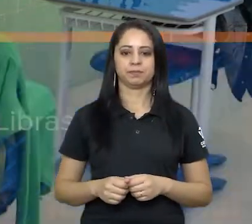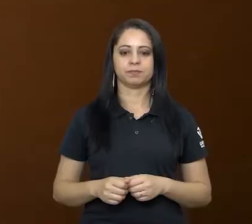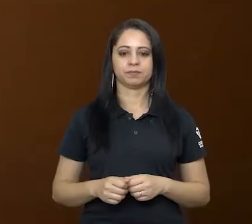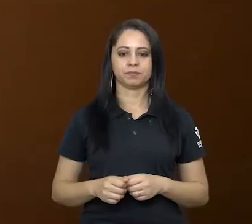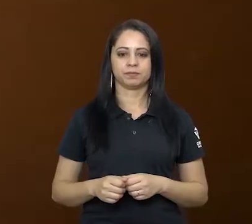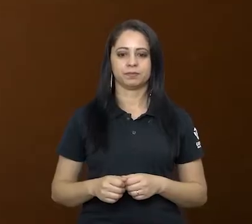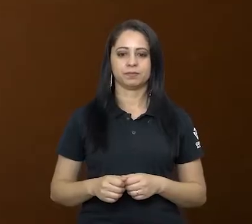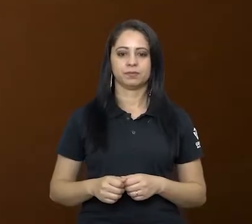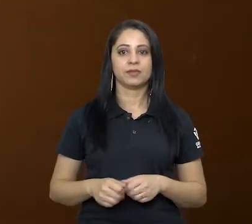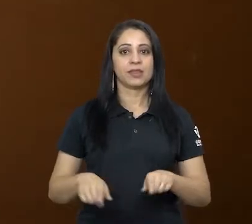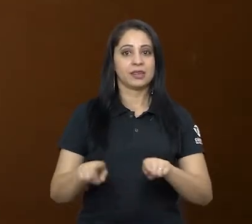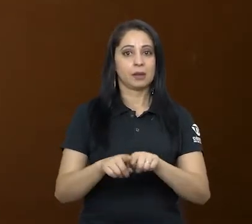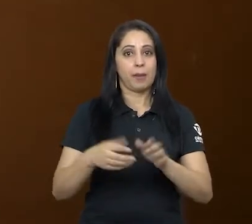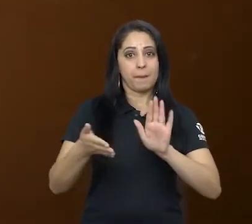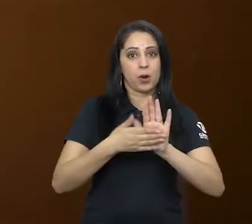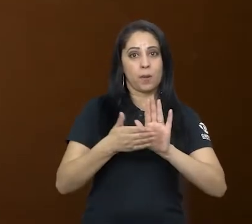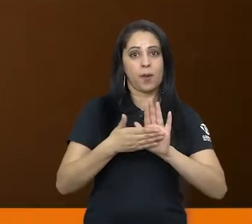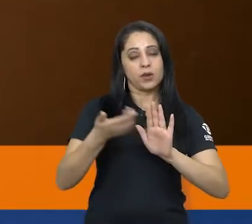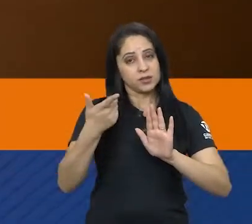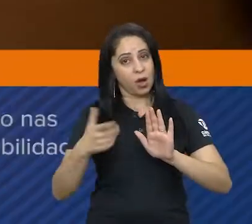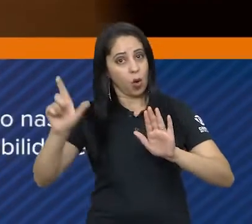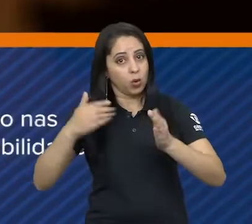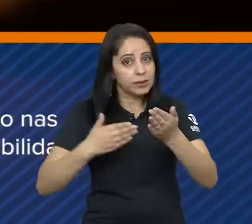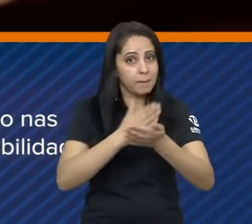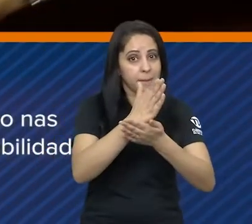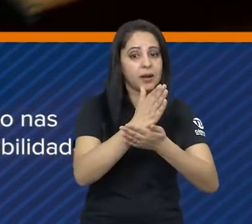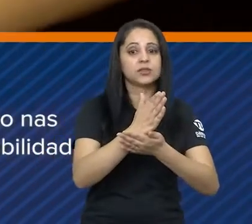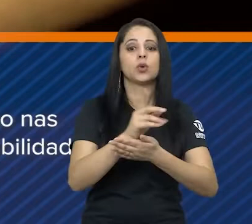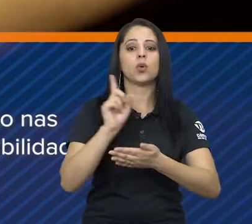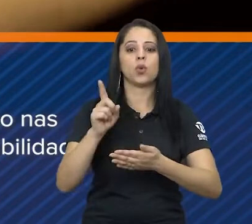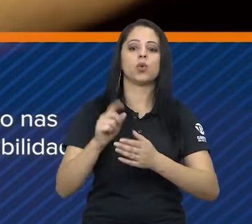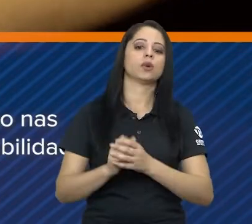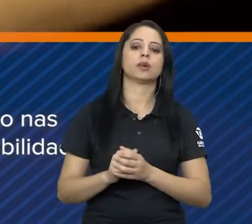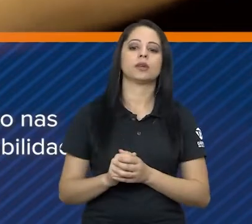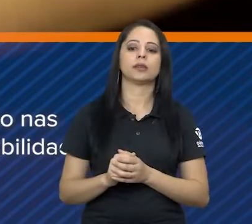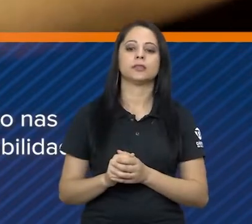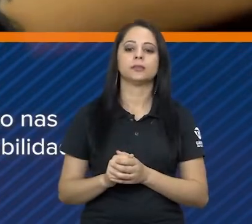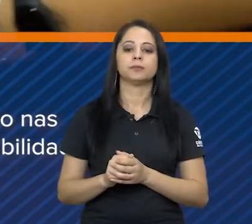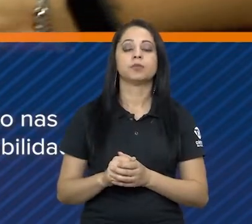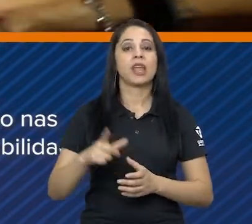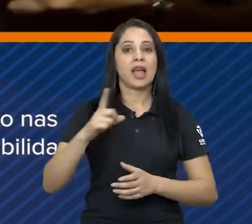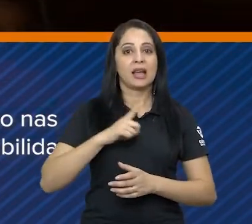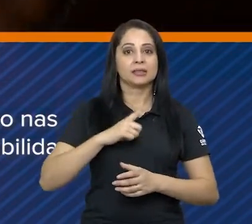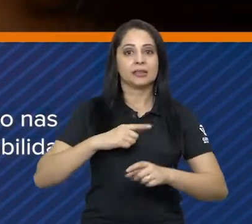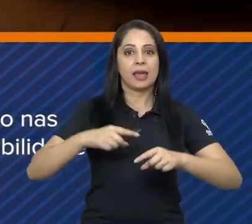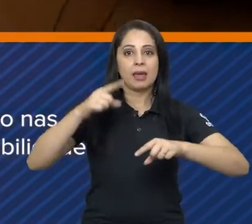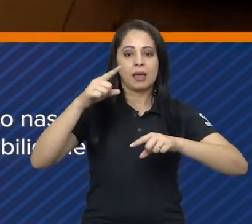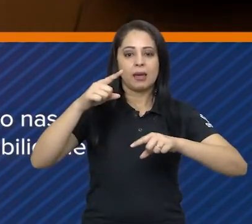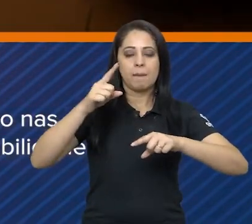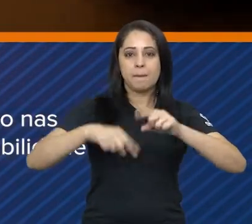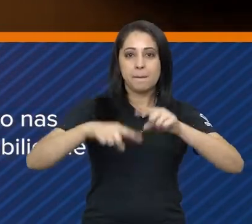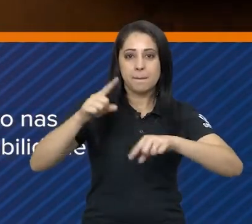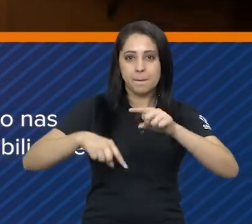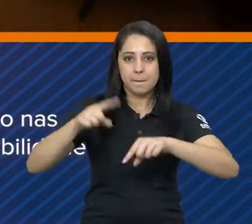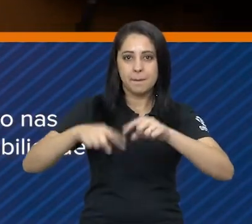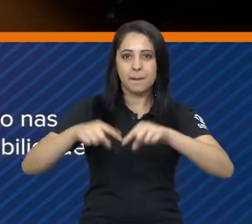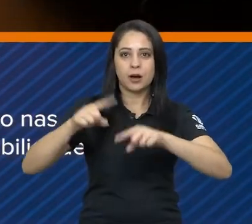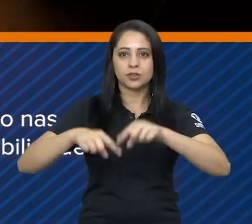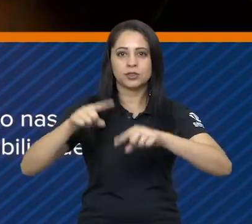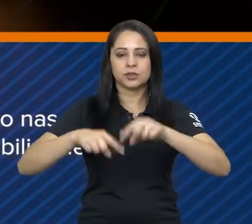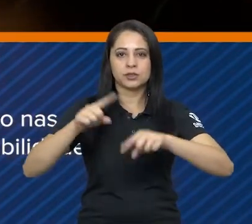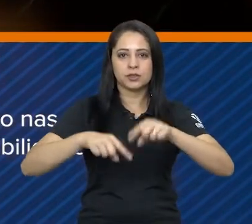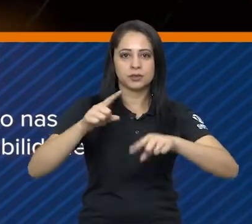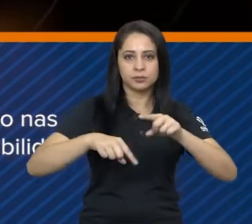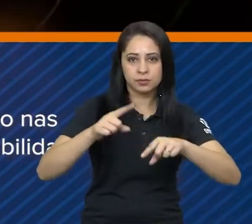públicos. Outra proposta aprovada autoriza a implantação de equipamentos com recursos de audiodescrição nas repartições